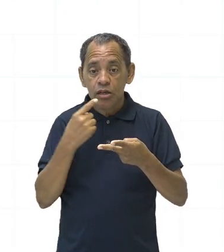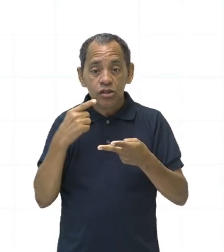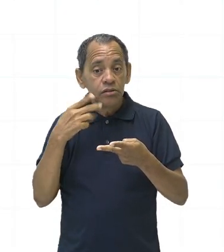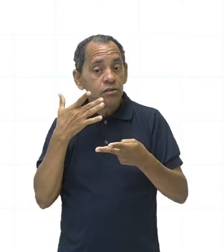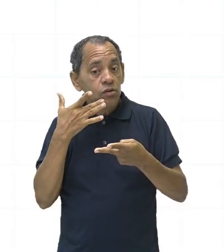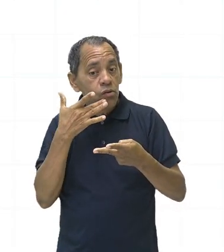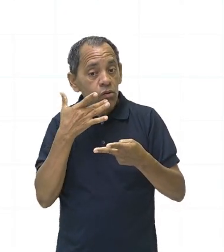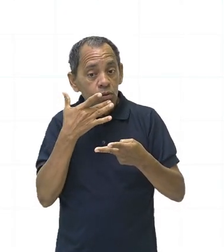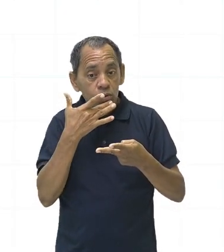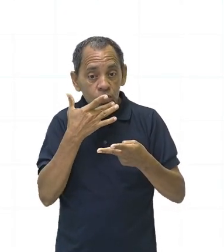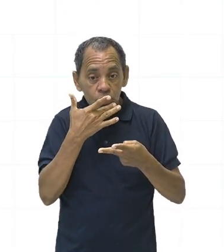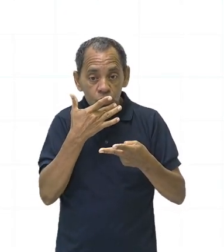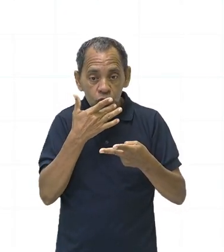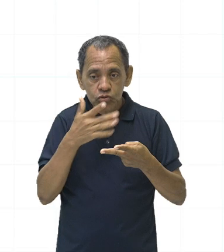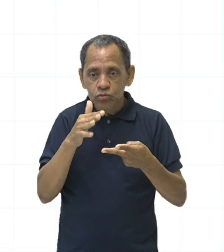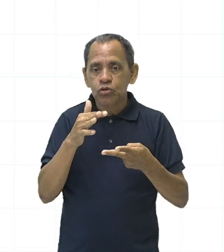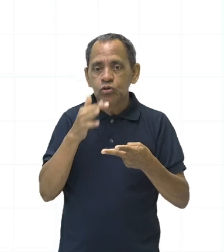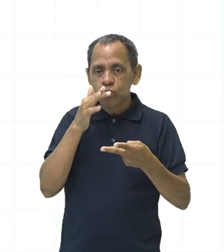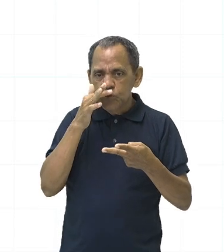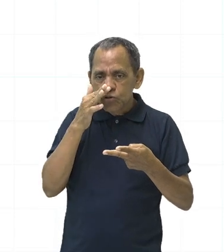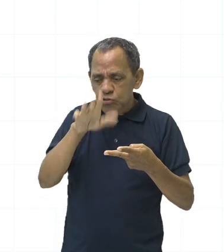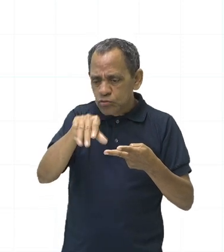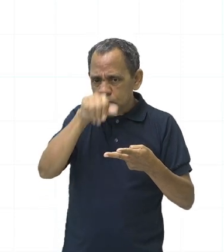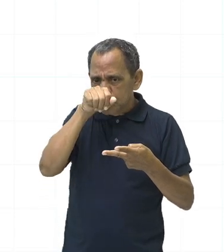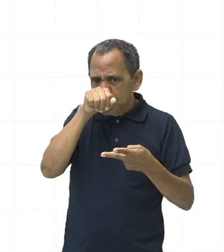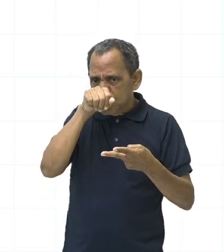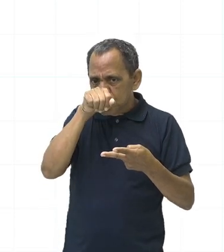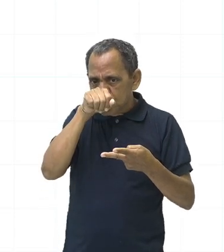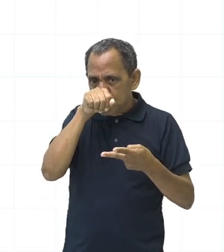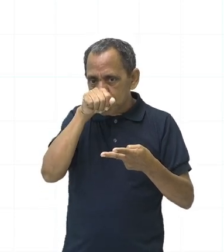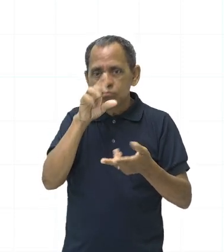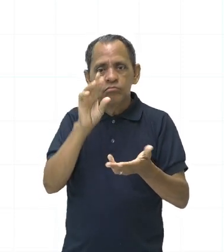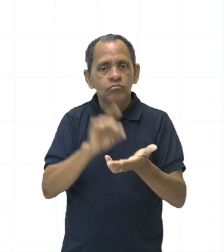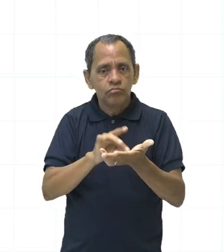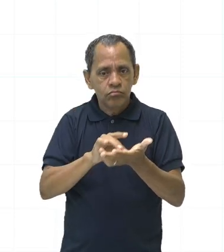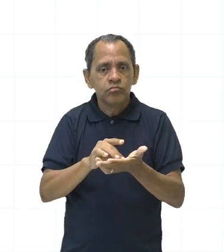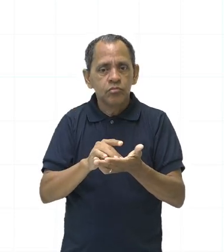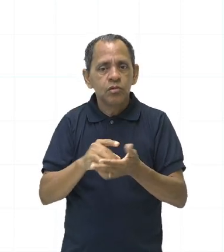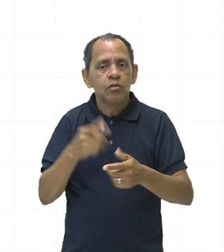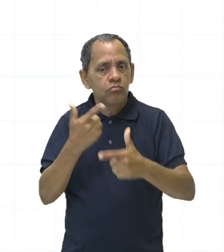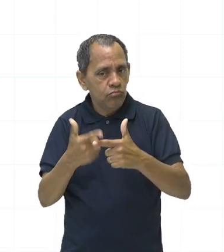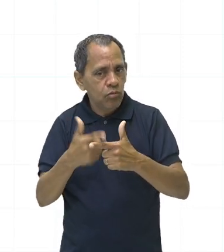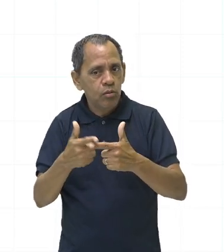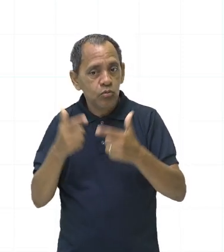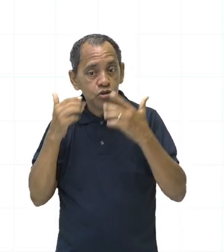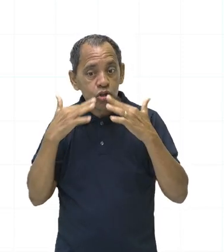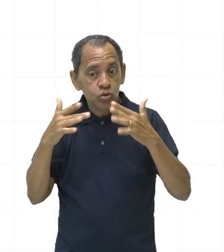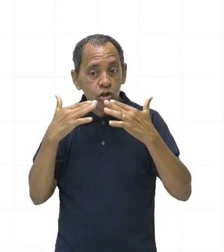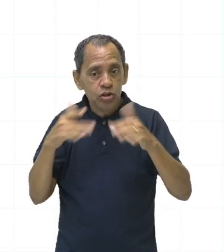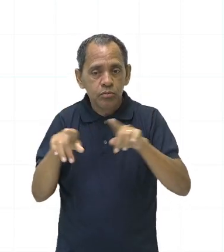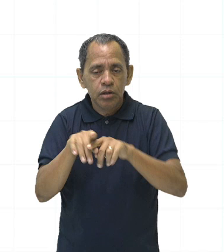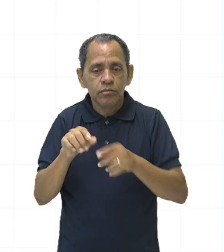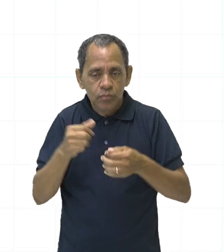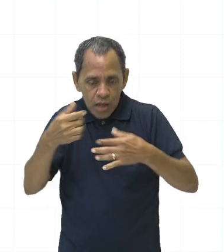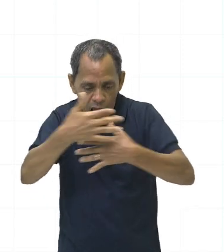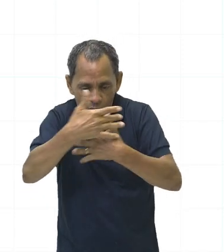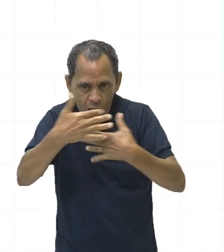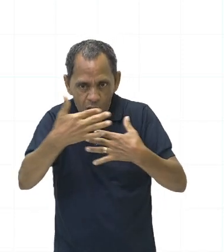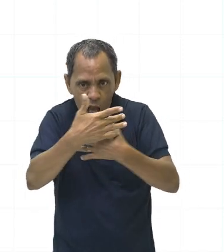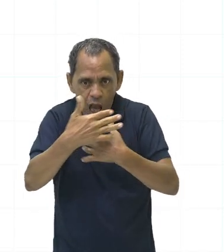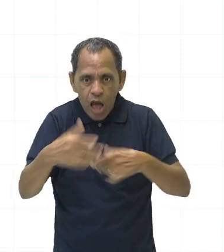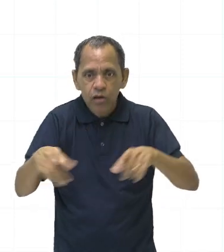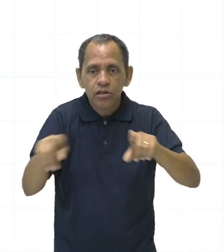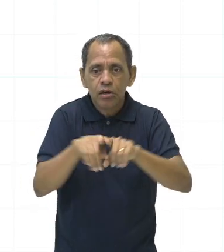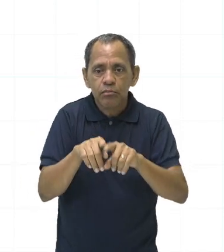E quando a água tem sabor e odor, quer dizer que resultam de causas naturais. Por exemplo, as algas, vegetação